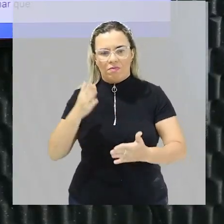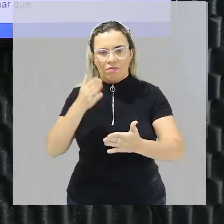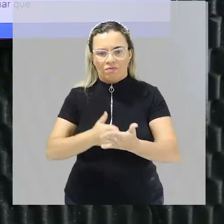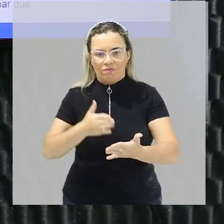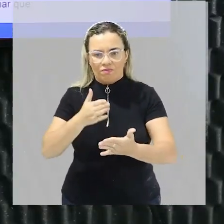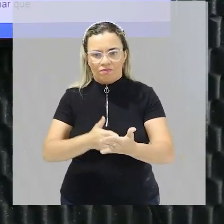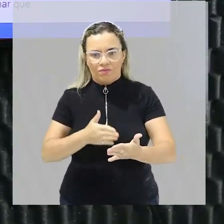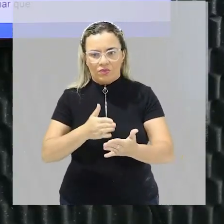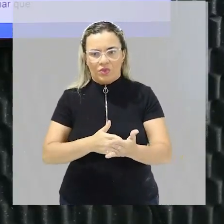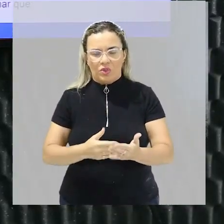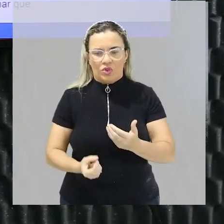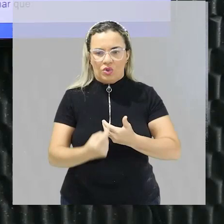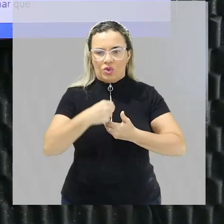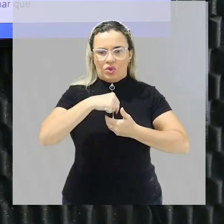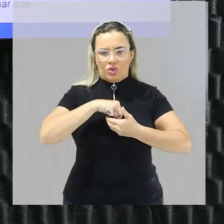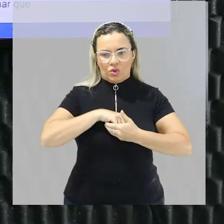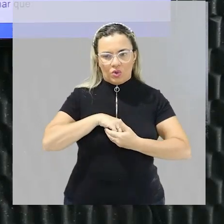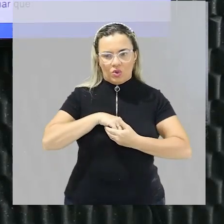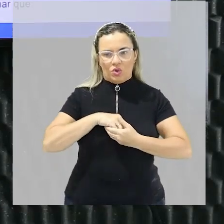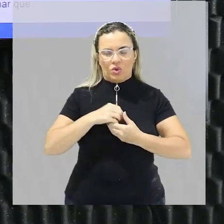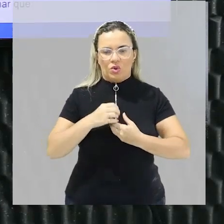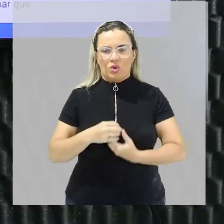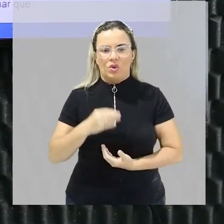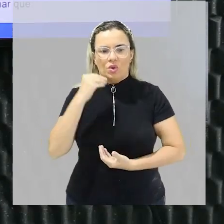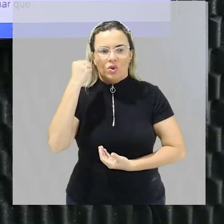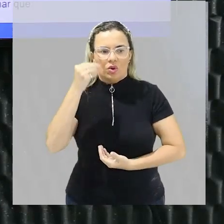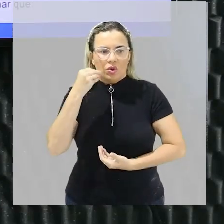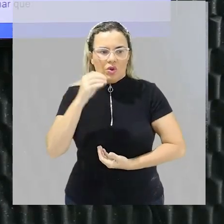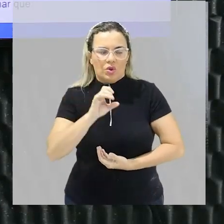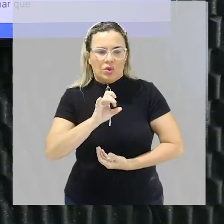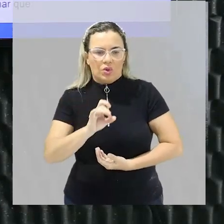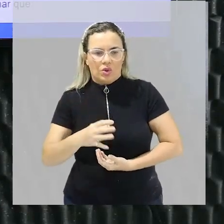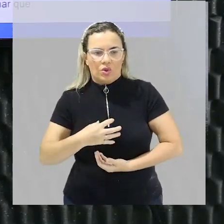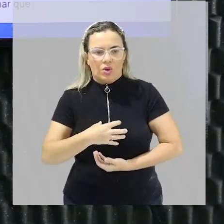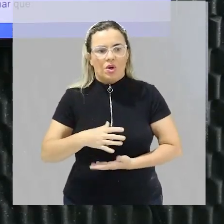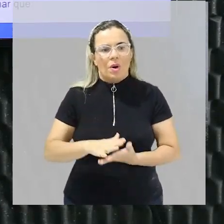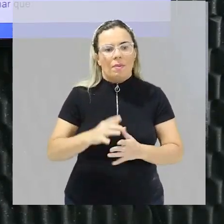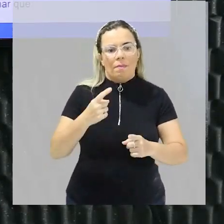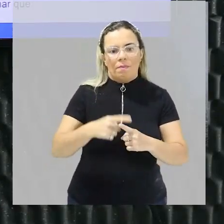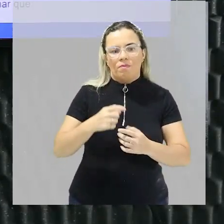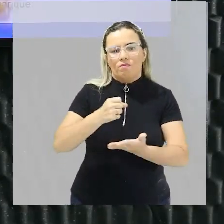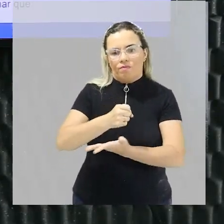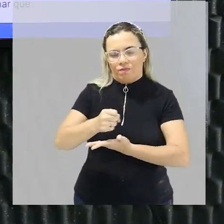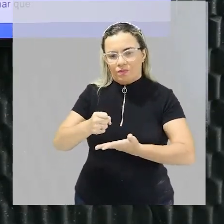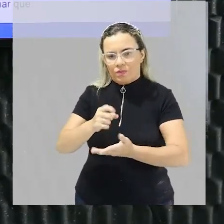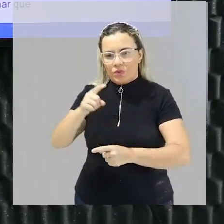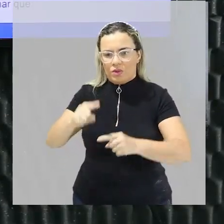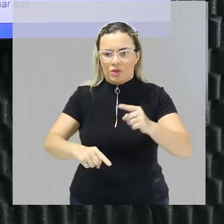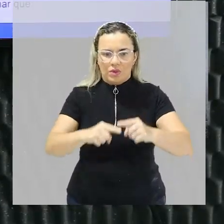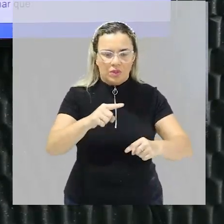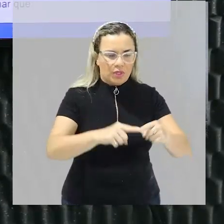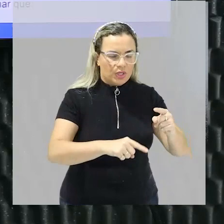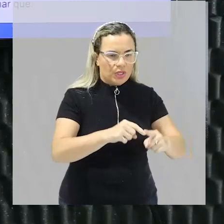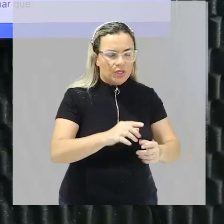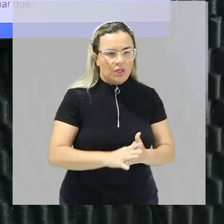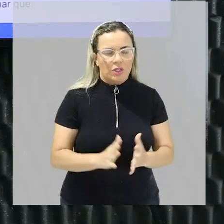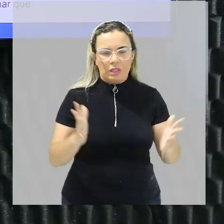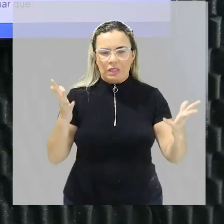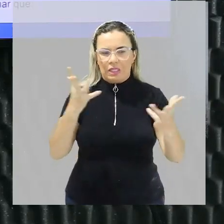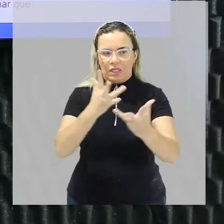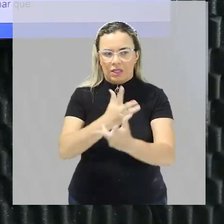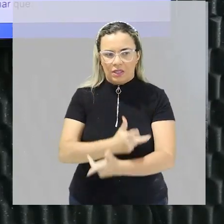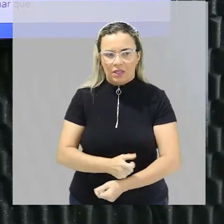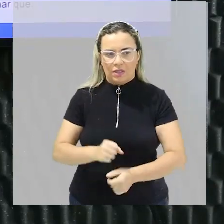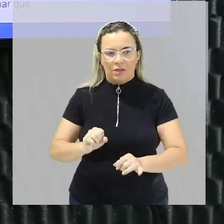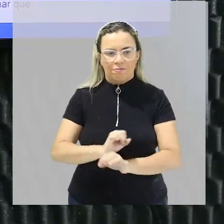remeter a pura subjetividade empírica do sentimento, porque se baseia na presença de um objeto que se é belo. Desperta uma